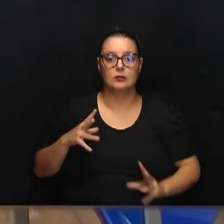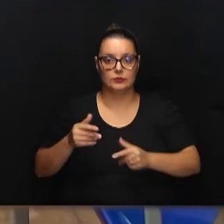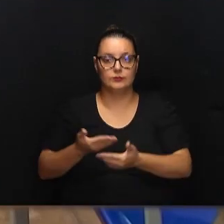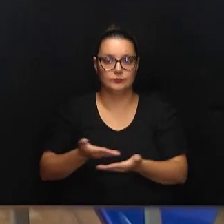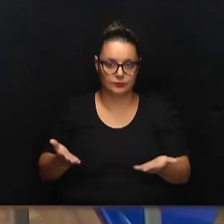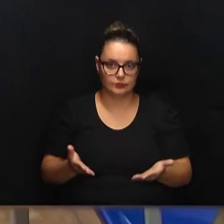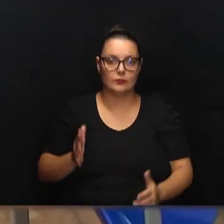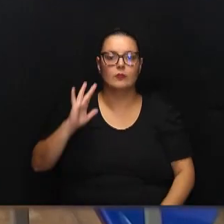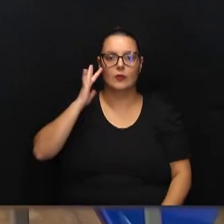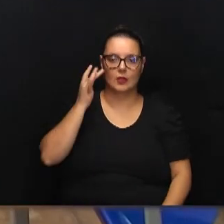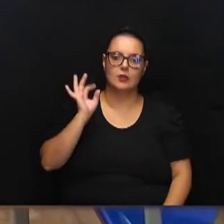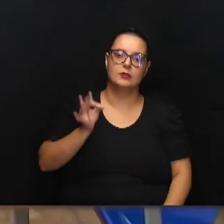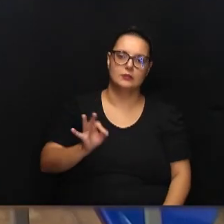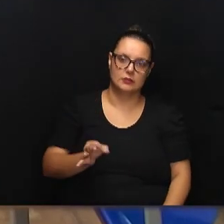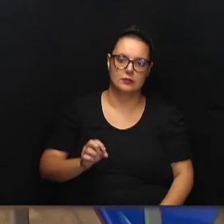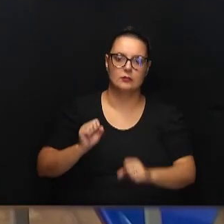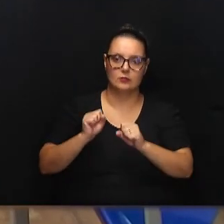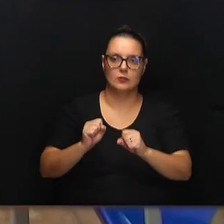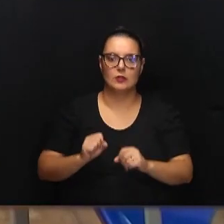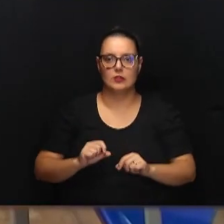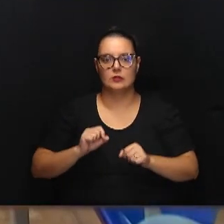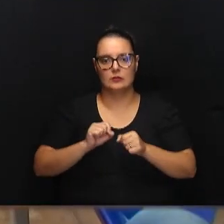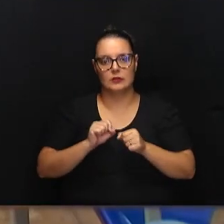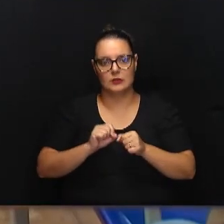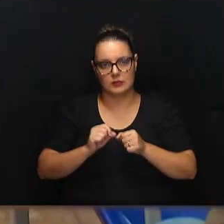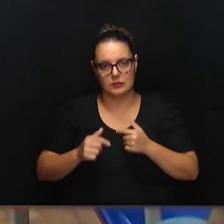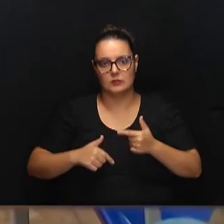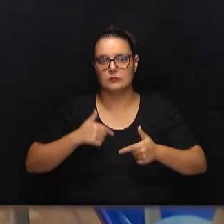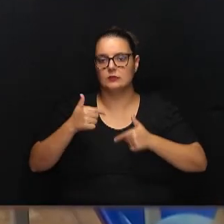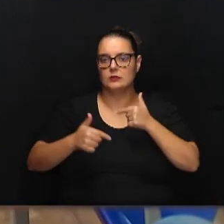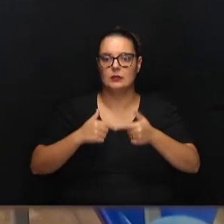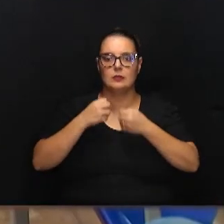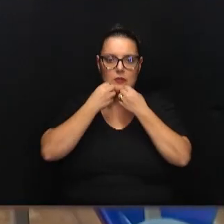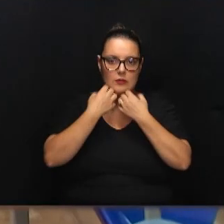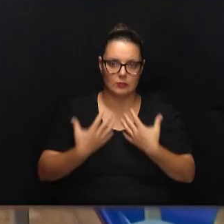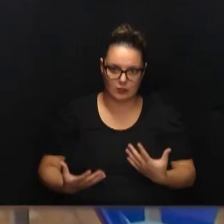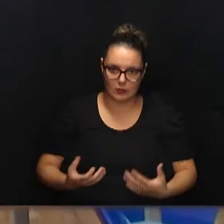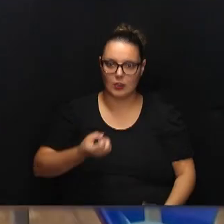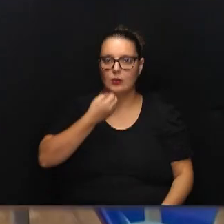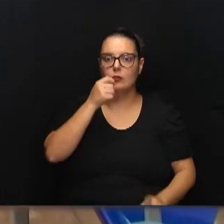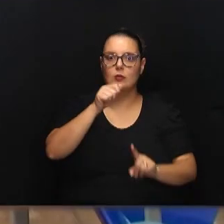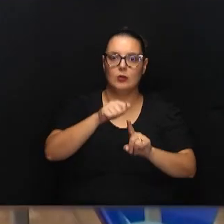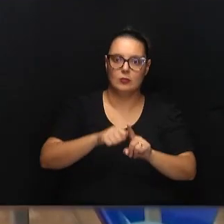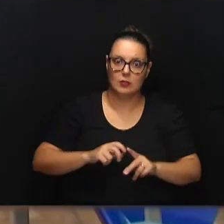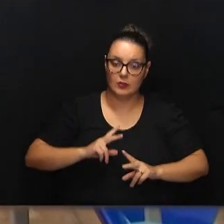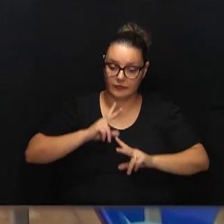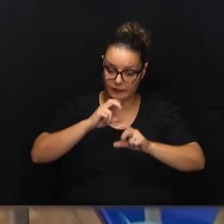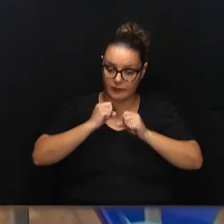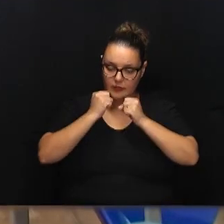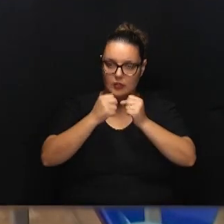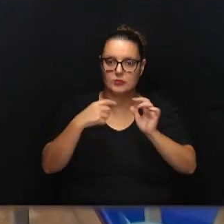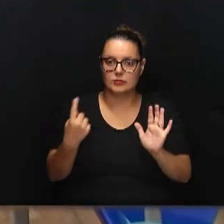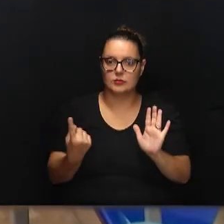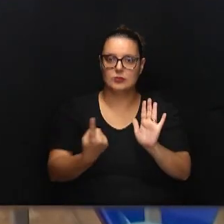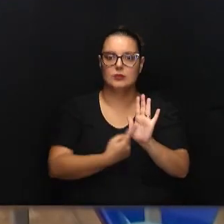que com certeza a gente pode fazer um bom trabalho, um bom mês, um mês bem robusto, que